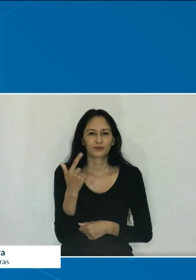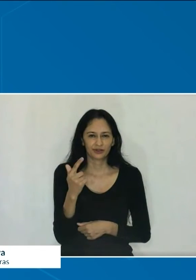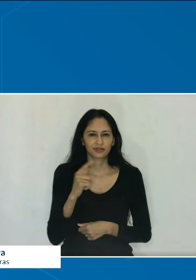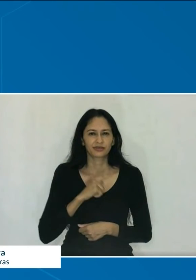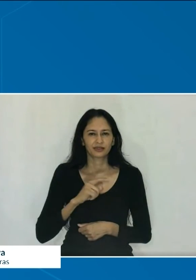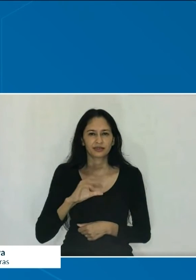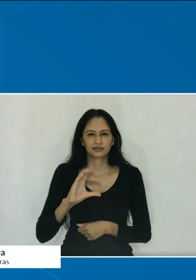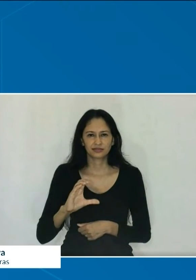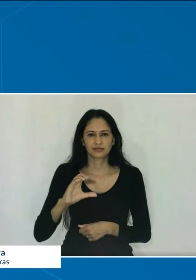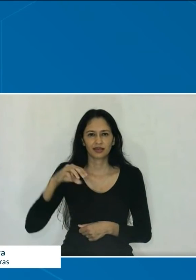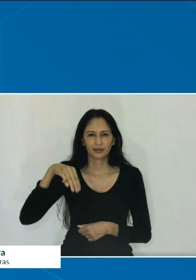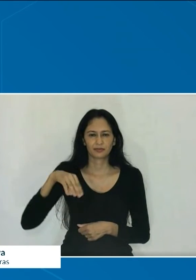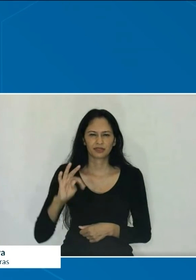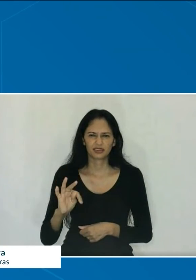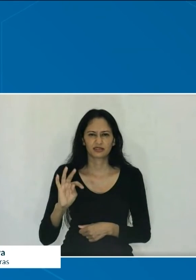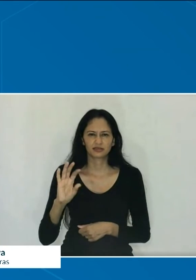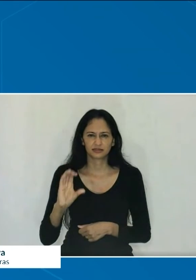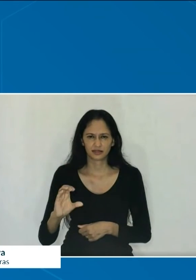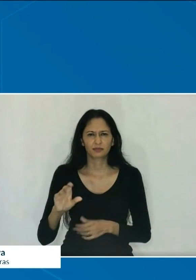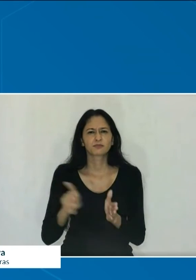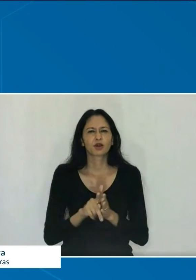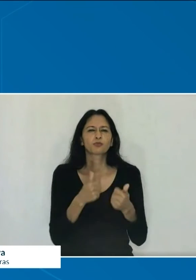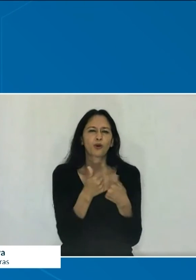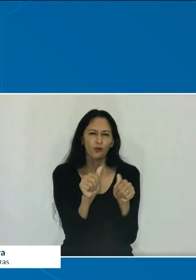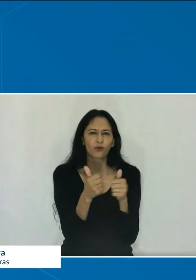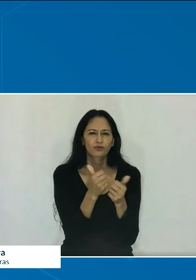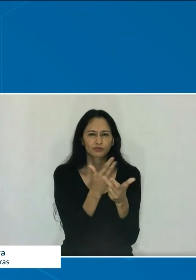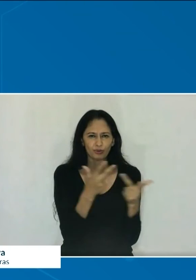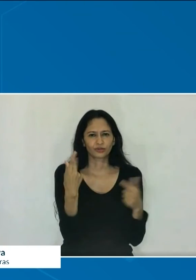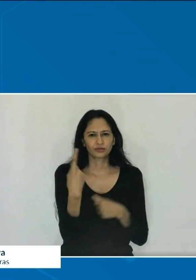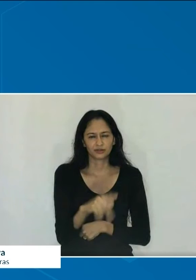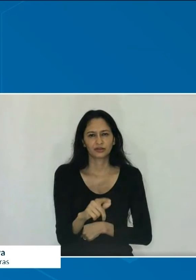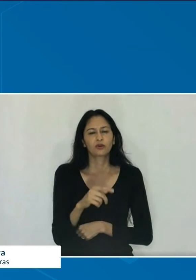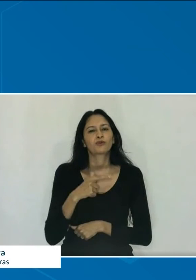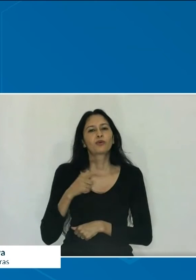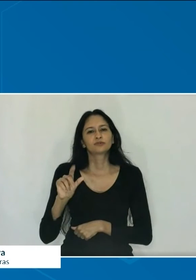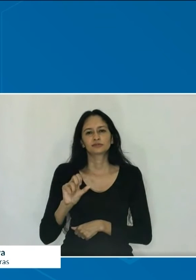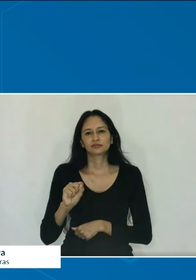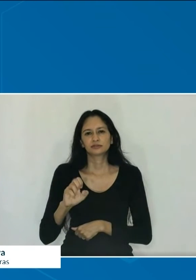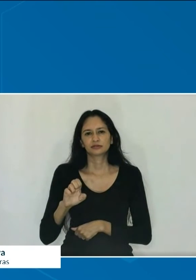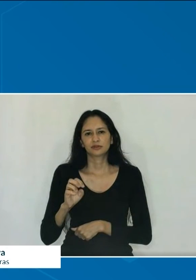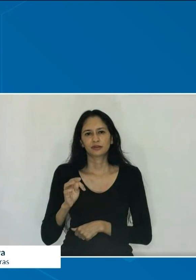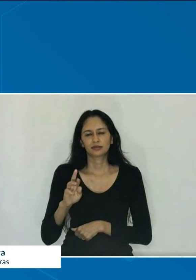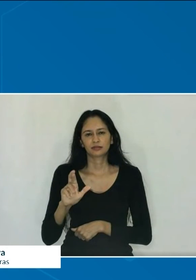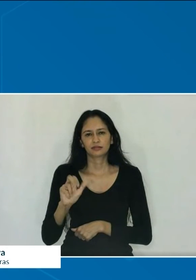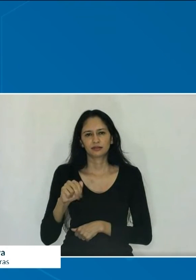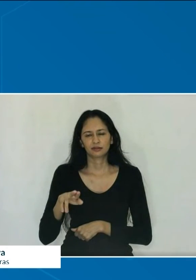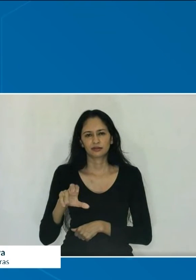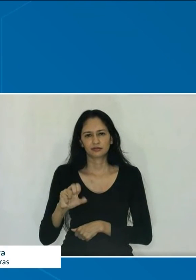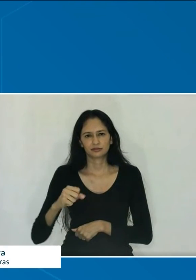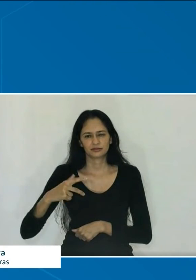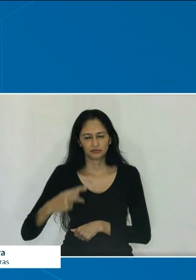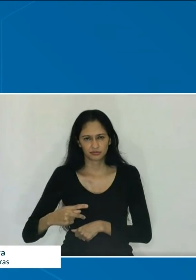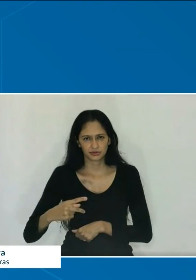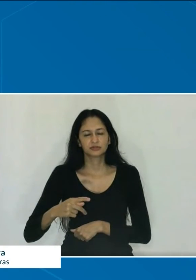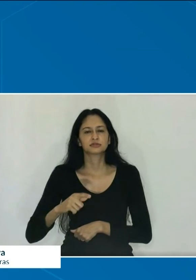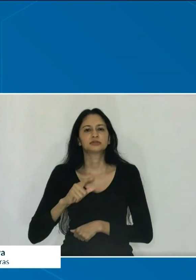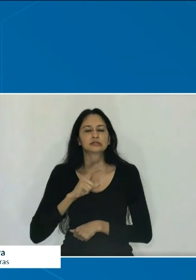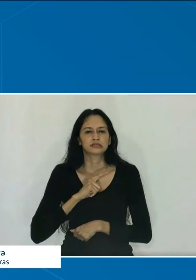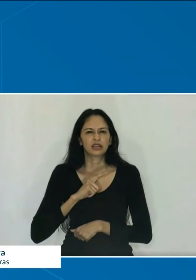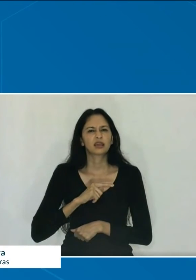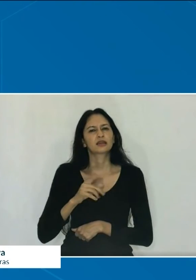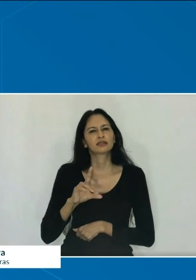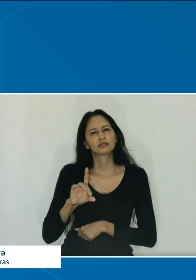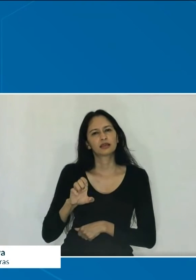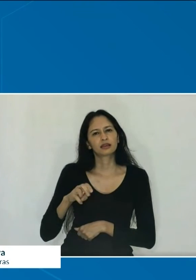CMTC, a gente tem o CETRANSP, a gente tem DENIT em âmbito federal, a gente tem